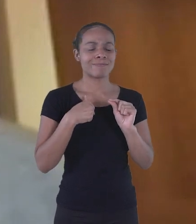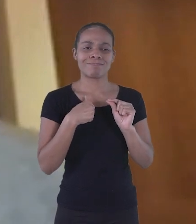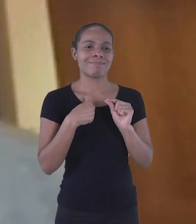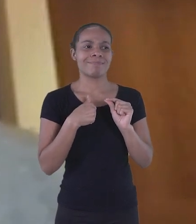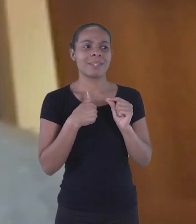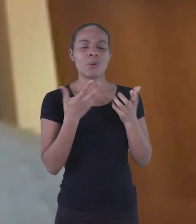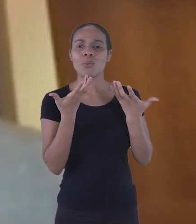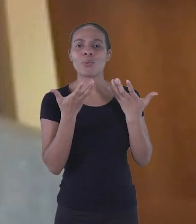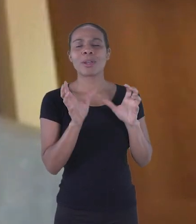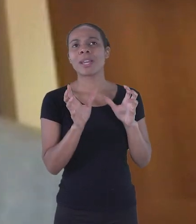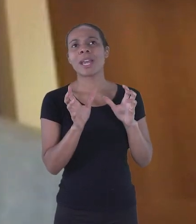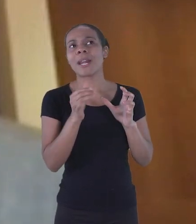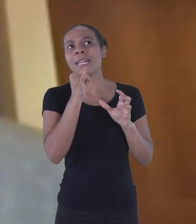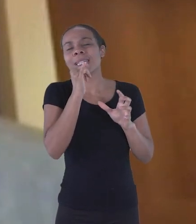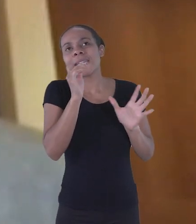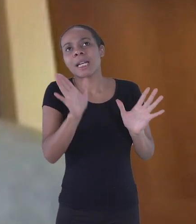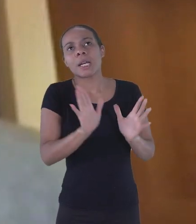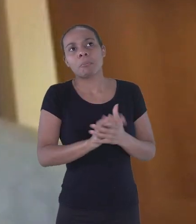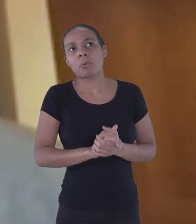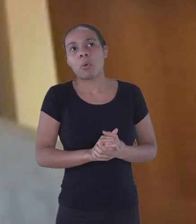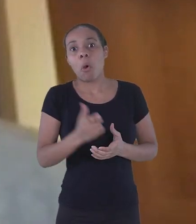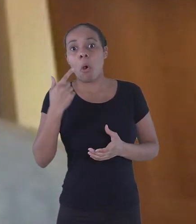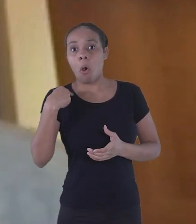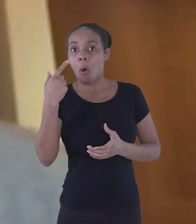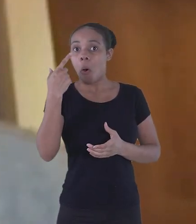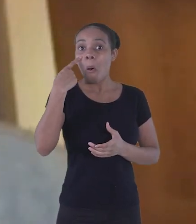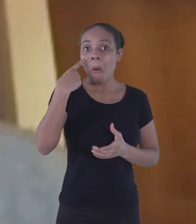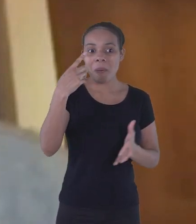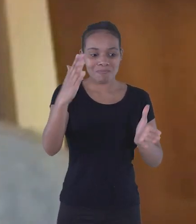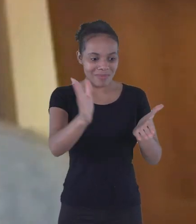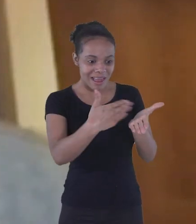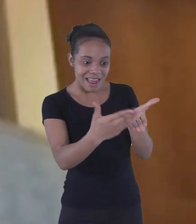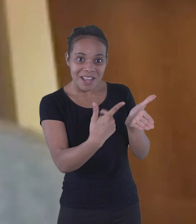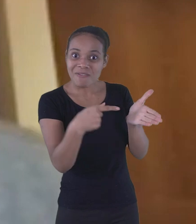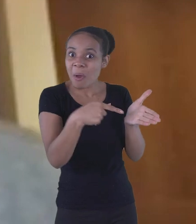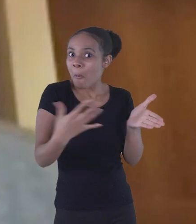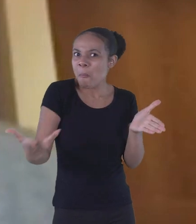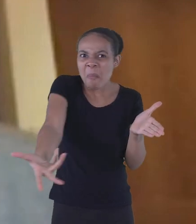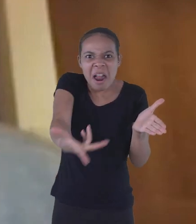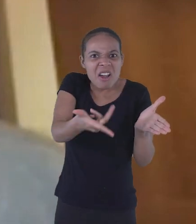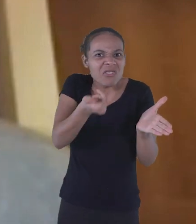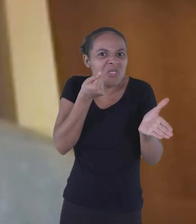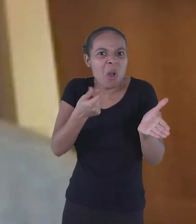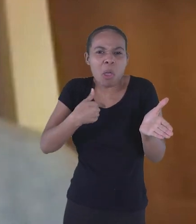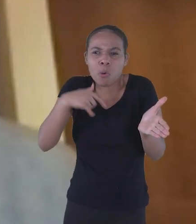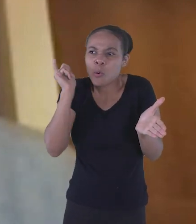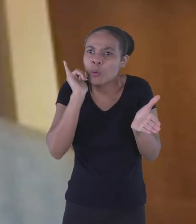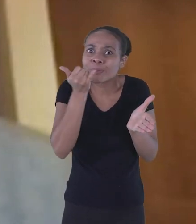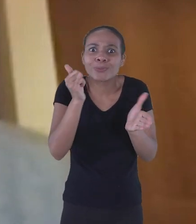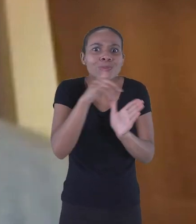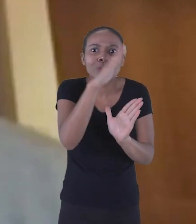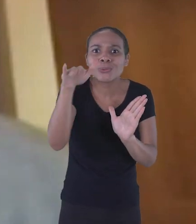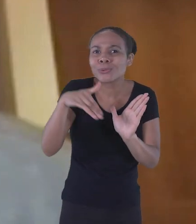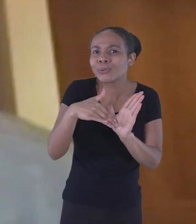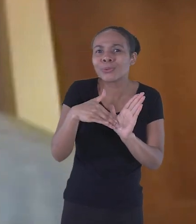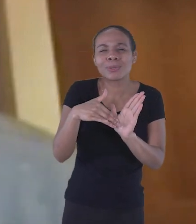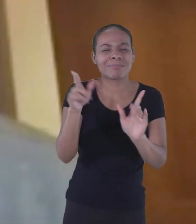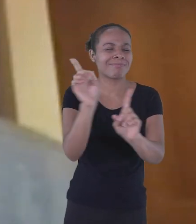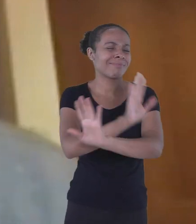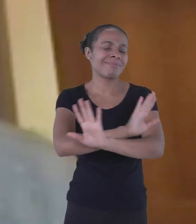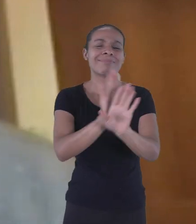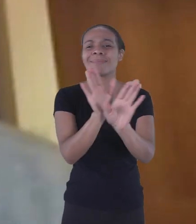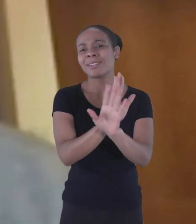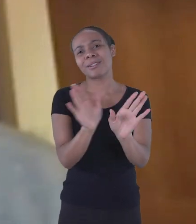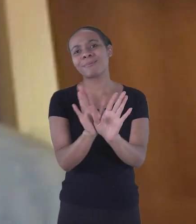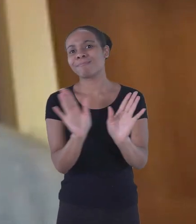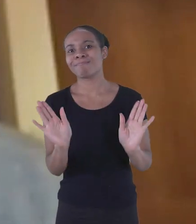pretensão de dizer, olha que coisa incrível, eu estou contando tudo e ninguém conta e olha aqui, eu estou contando. Não, eu